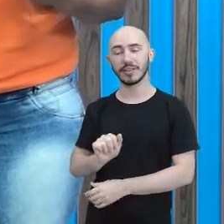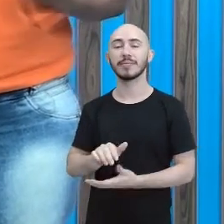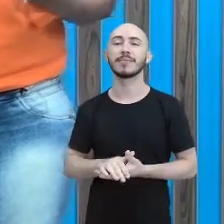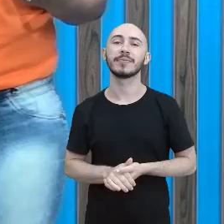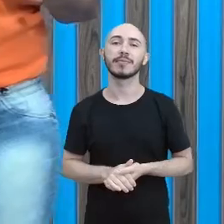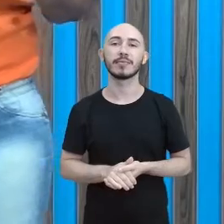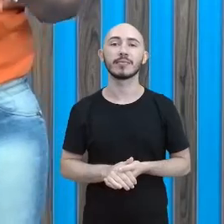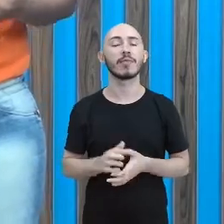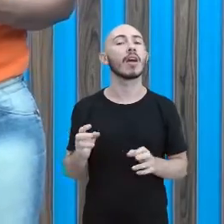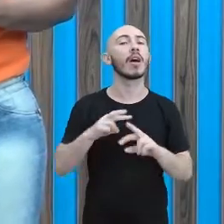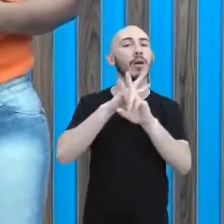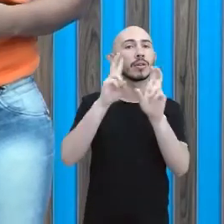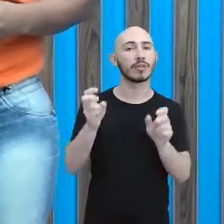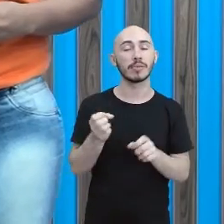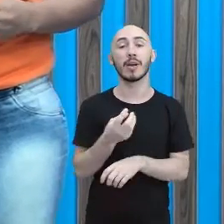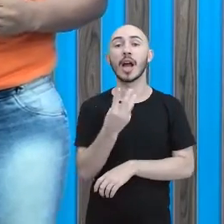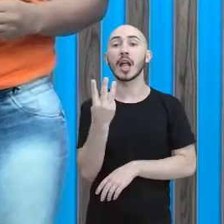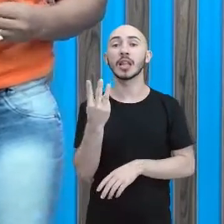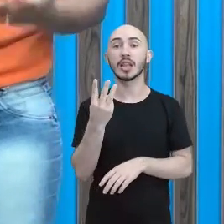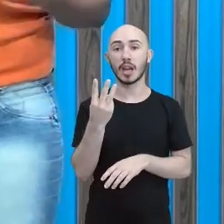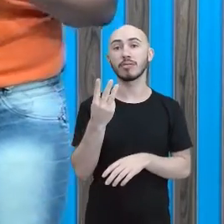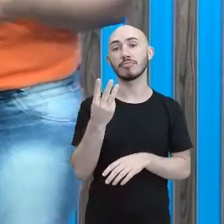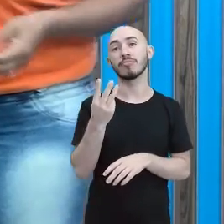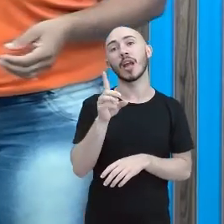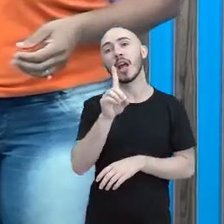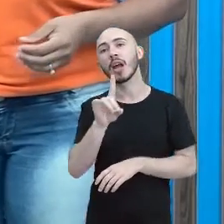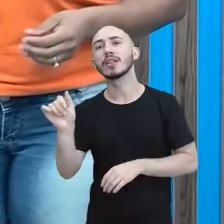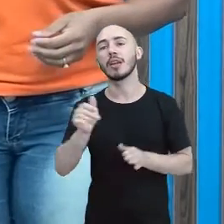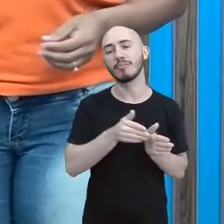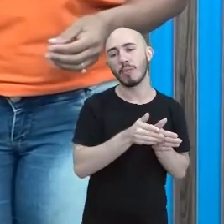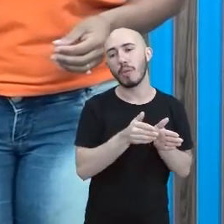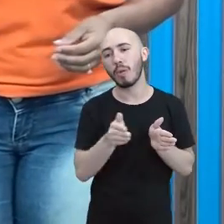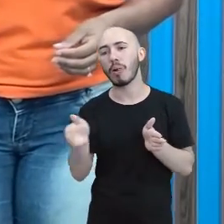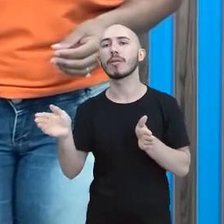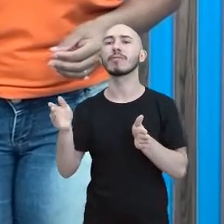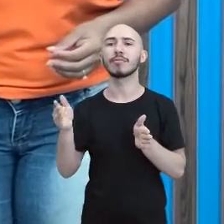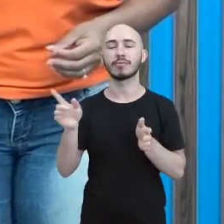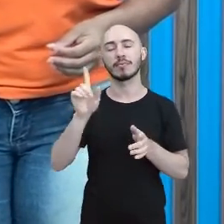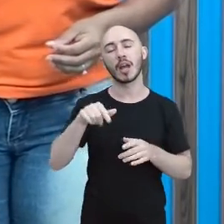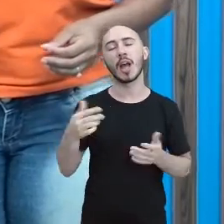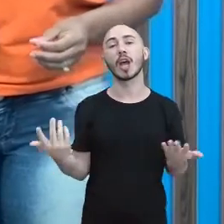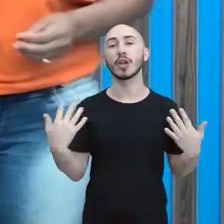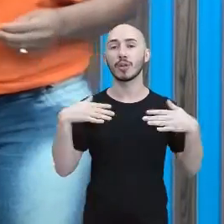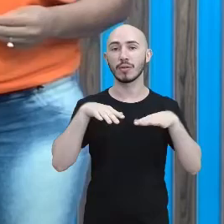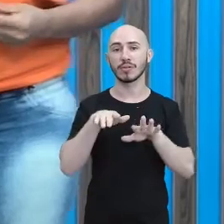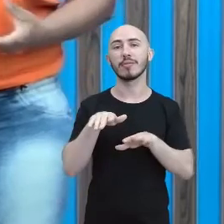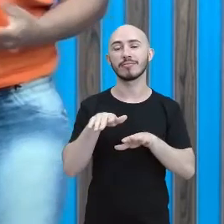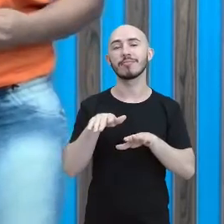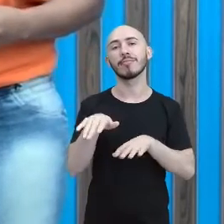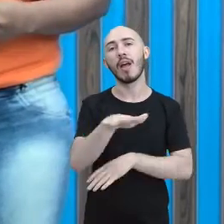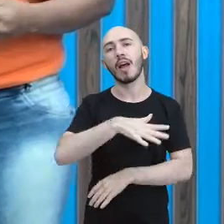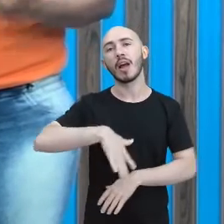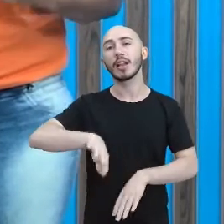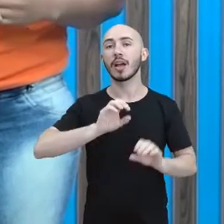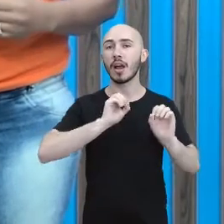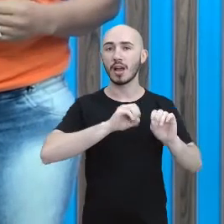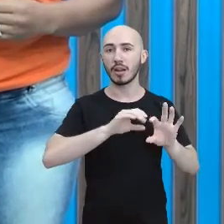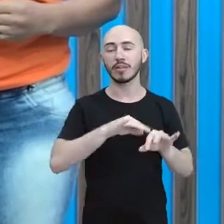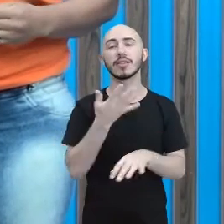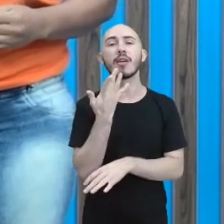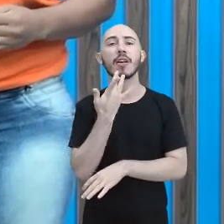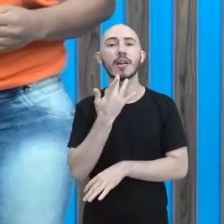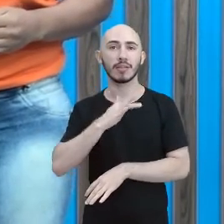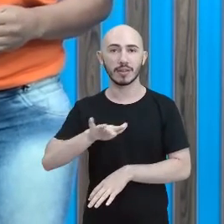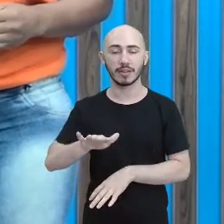temática desses 3 dias vai ser inclusão na educação infantil. Então, mas antes de